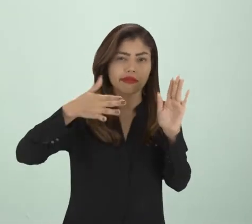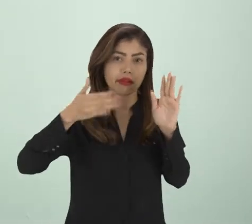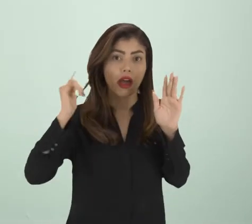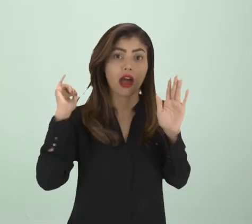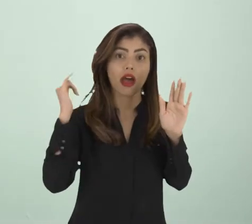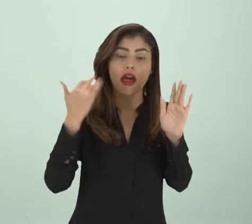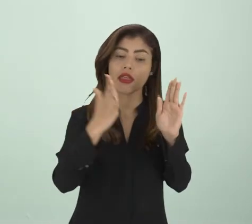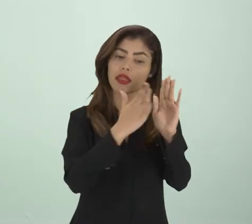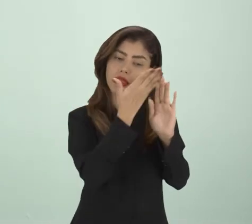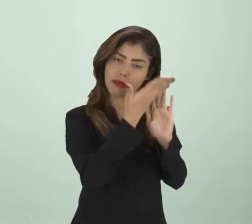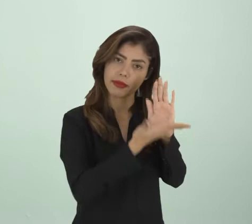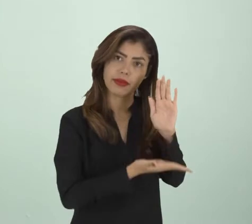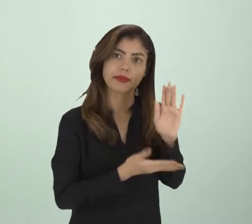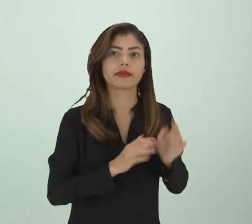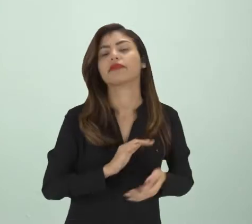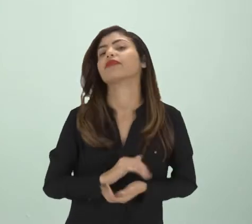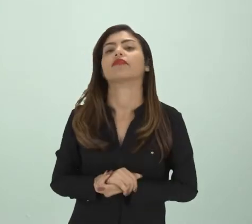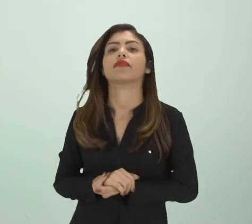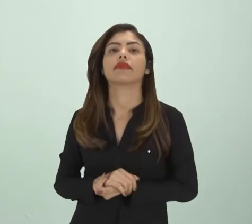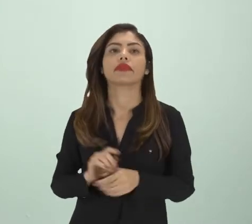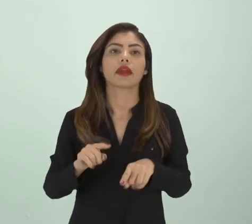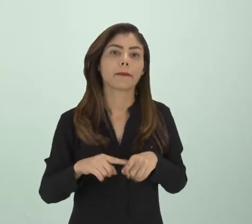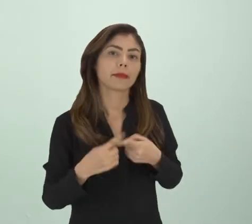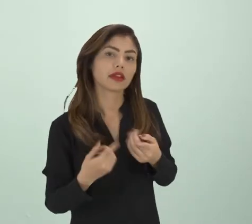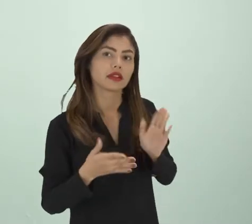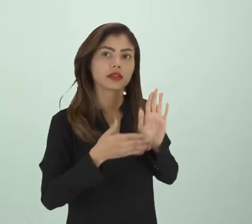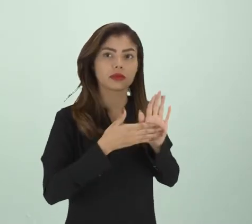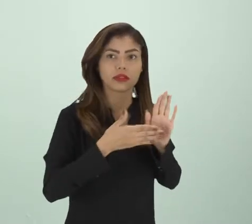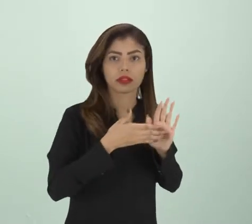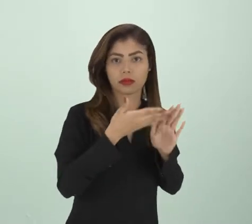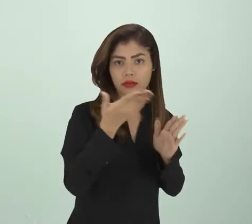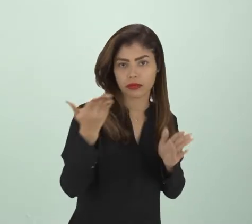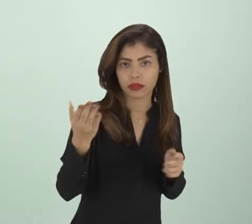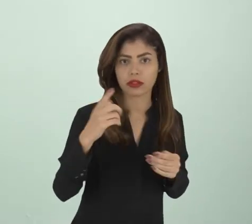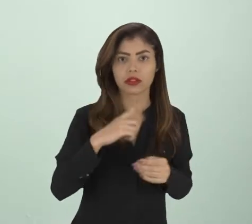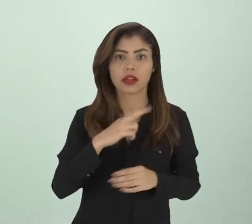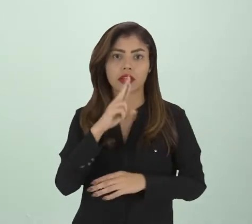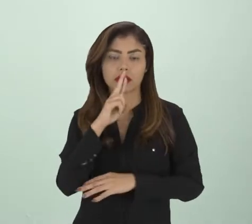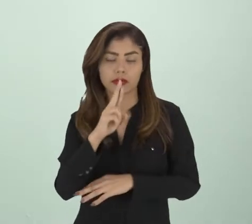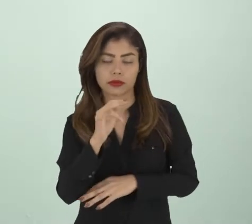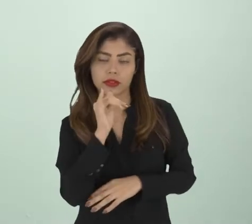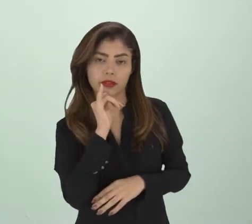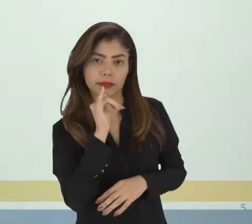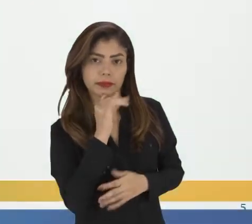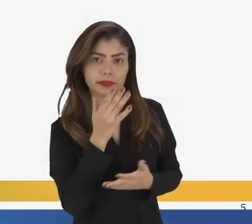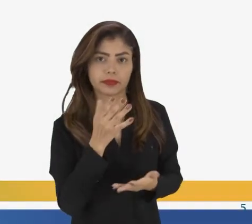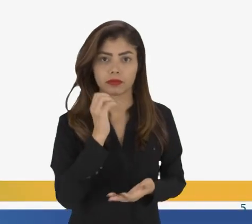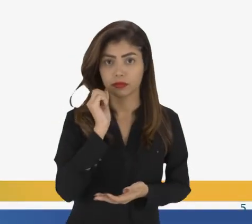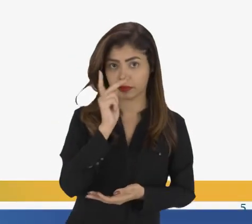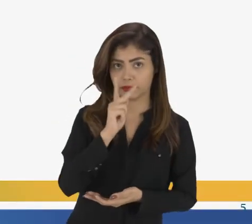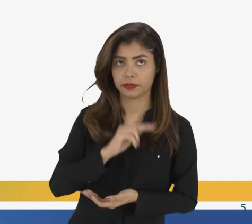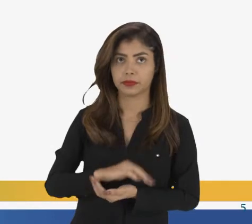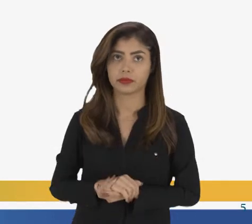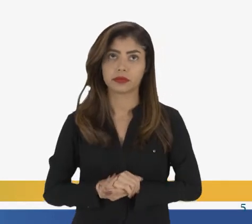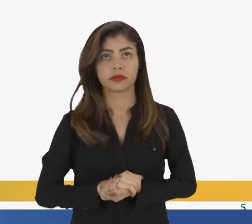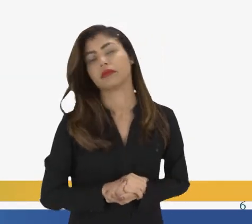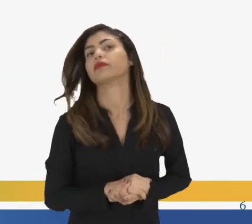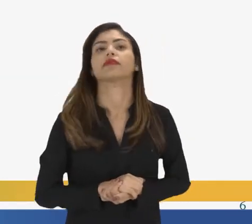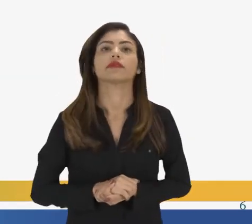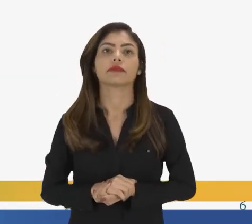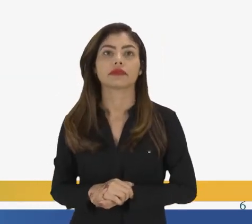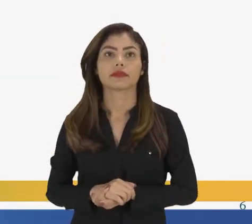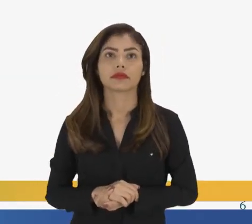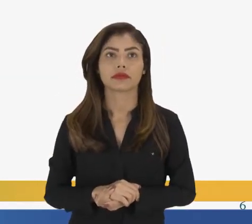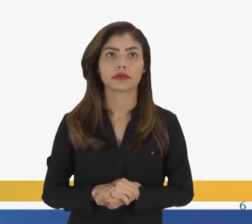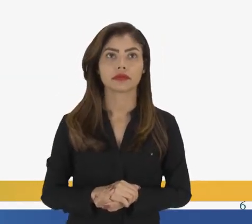temperatura. Mas, eu vou mostrar para vocês aqui a resolução de um exemplo. Ok? A resolução desse